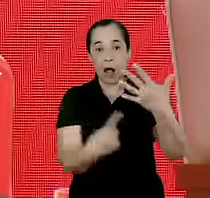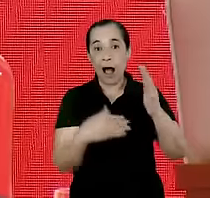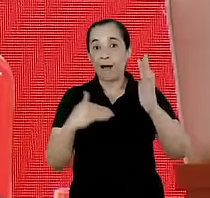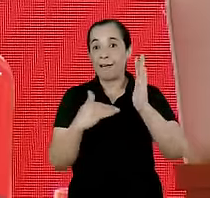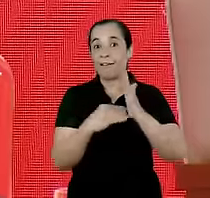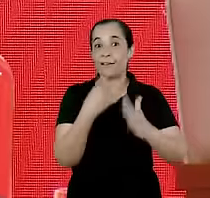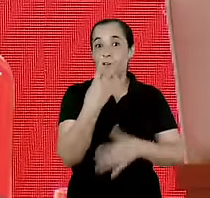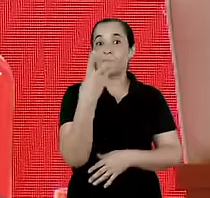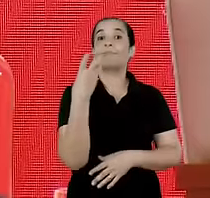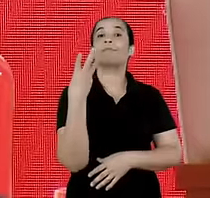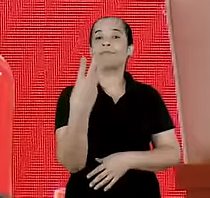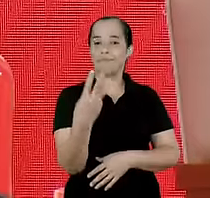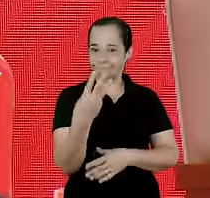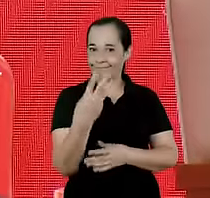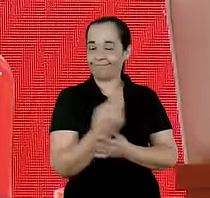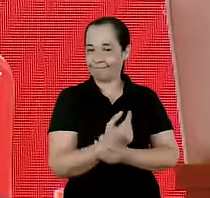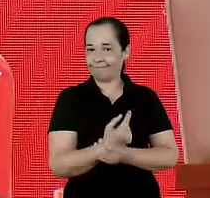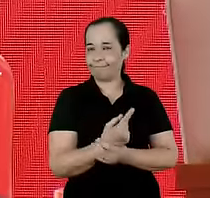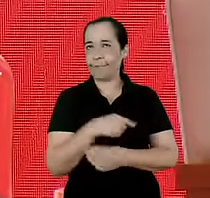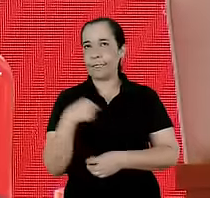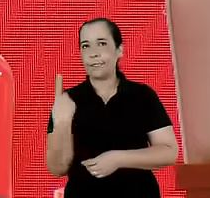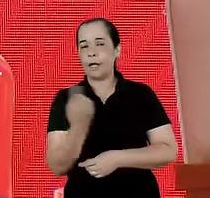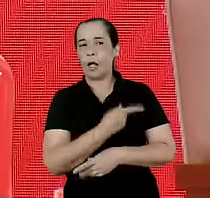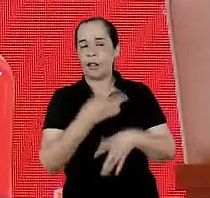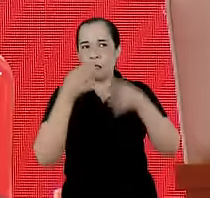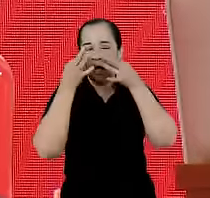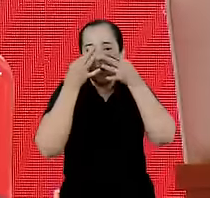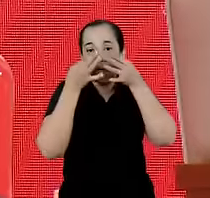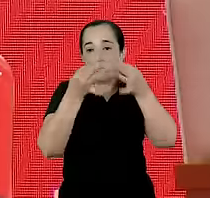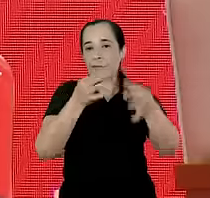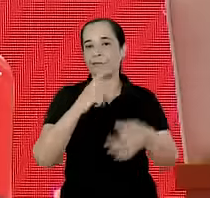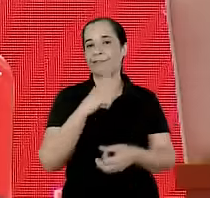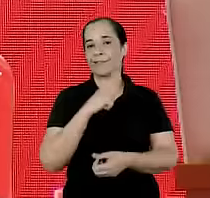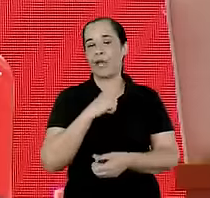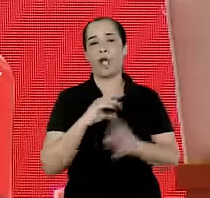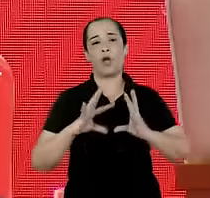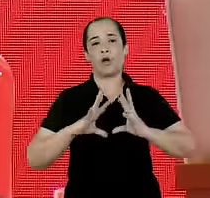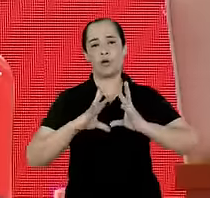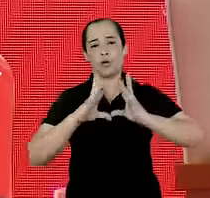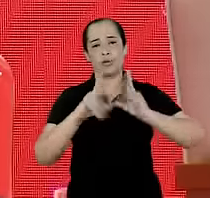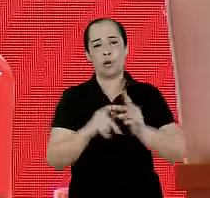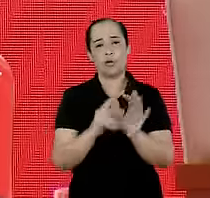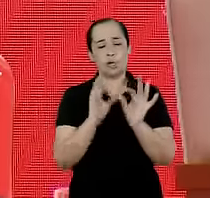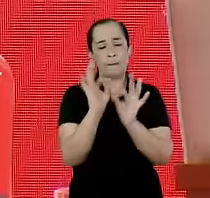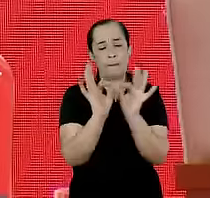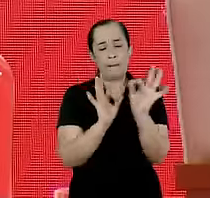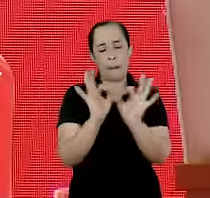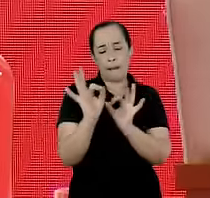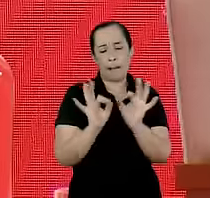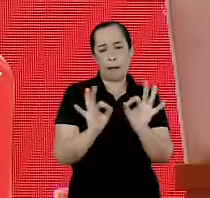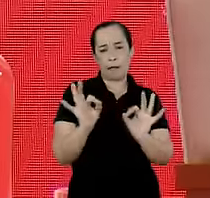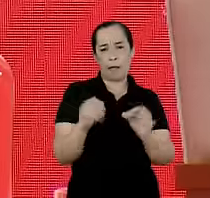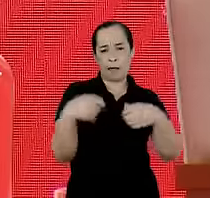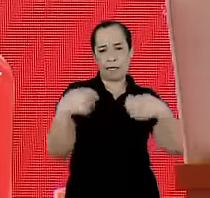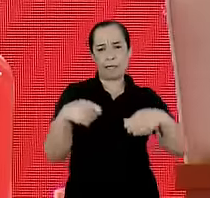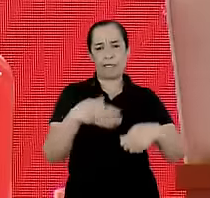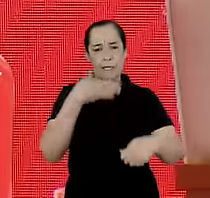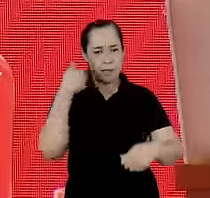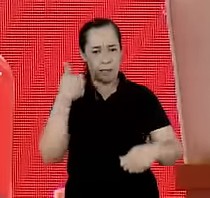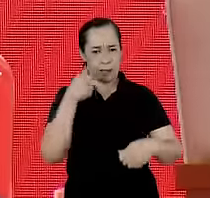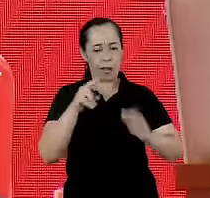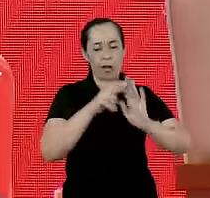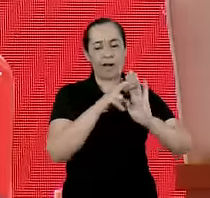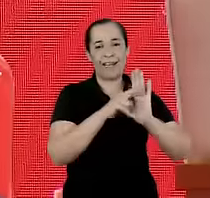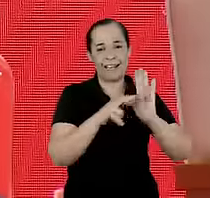gente tá olhando com muita atenção todos os aperfeiçoamentos que podem ser feitos em relação à regra até